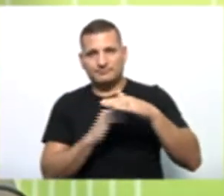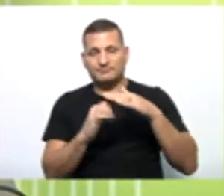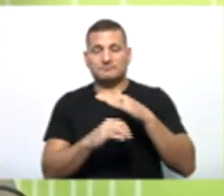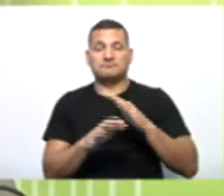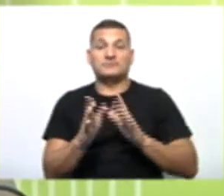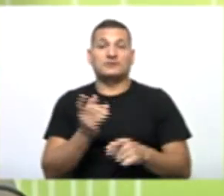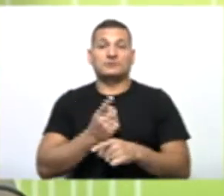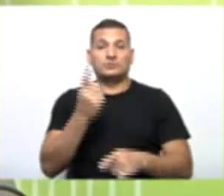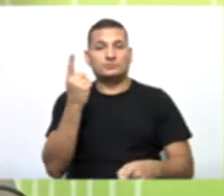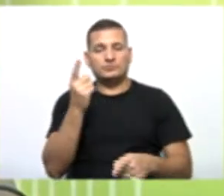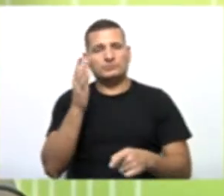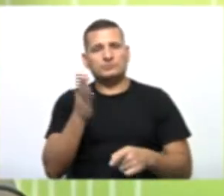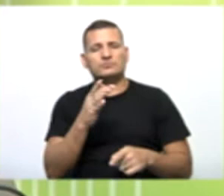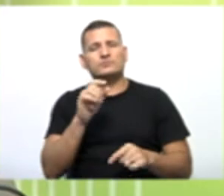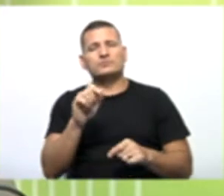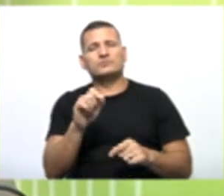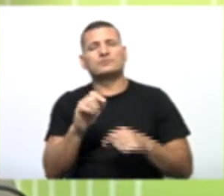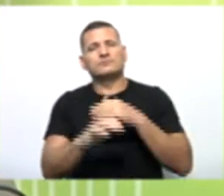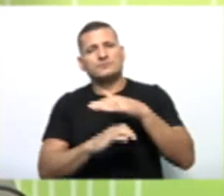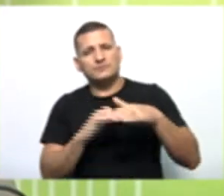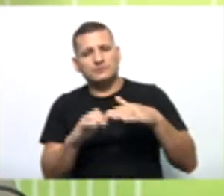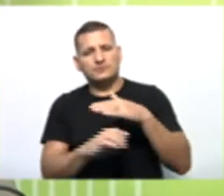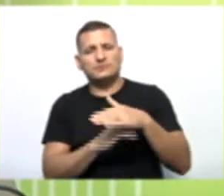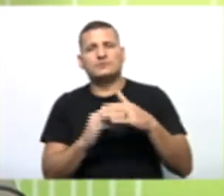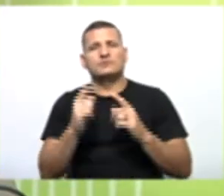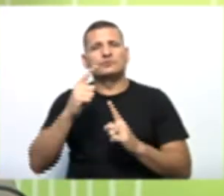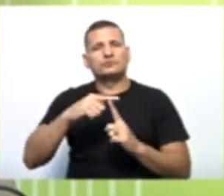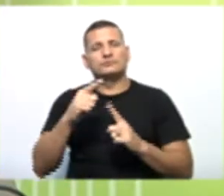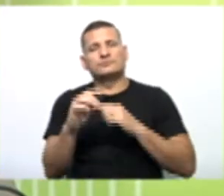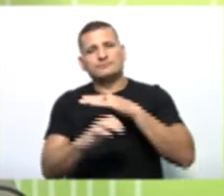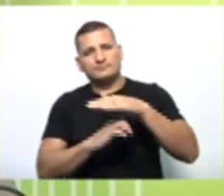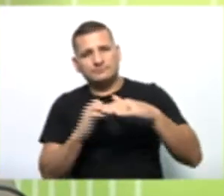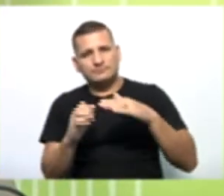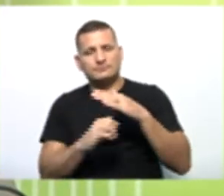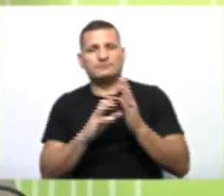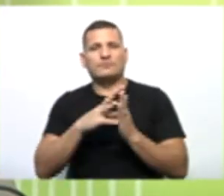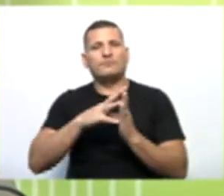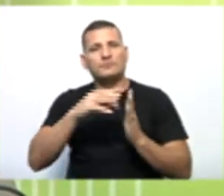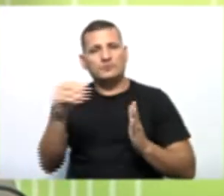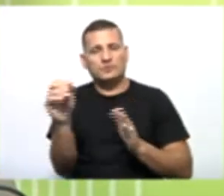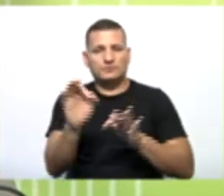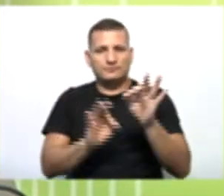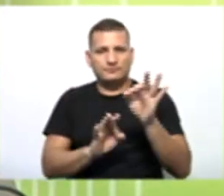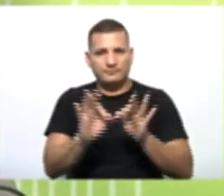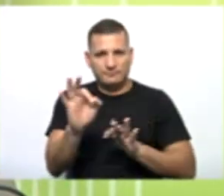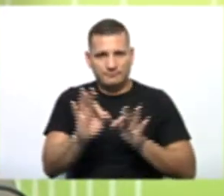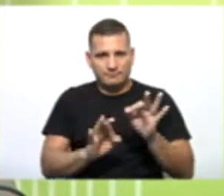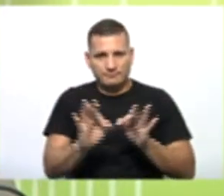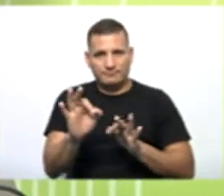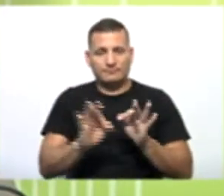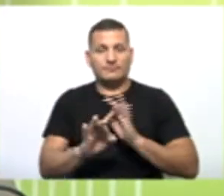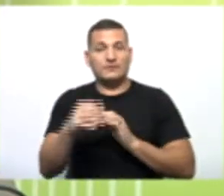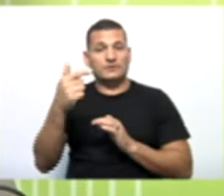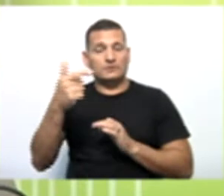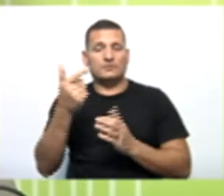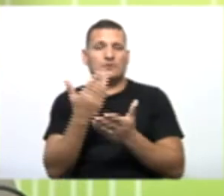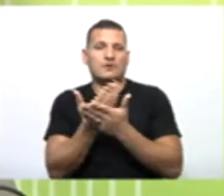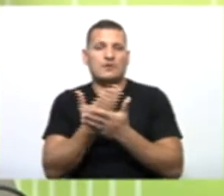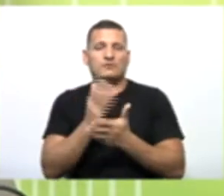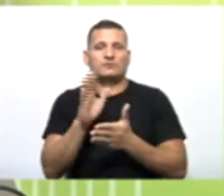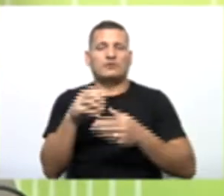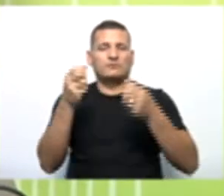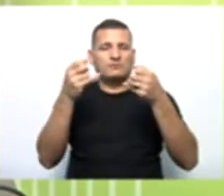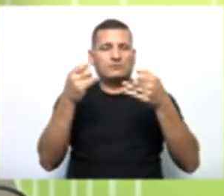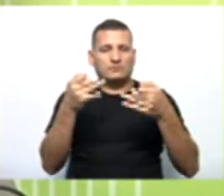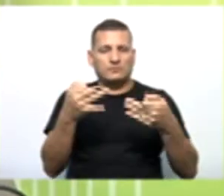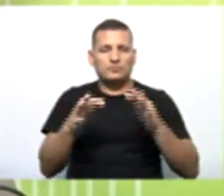descobriu o que é empresa, o que são empresas, os tipos de empresas, modelos de negócio. Na segunda aula nós falamos só sobre